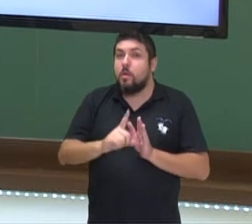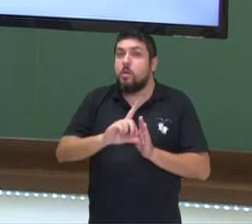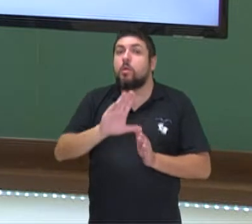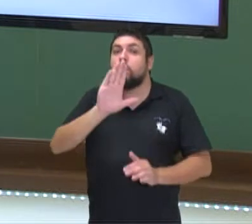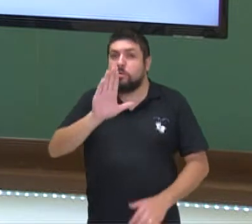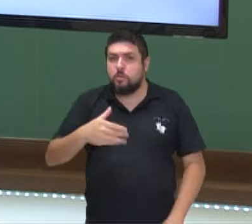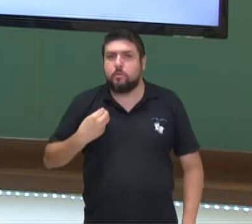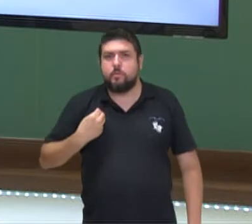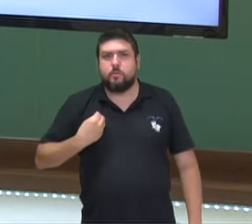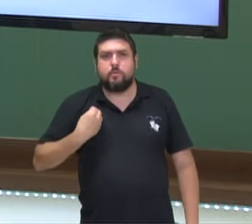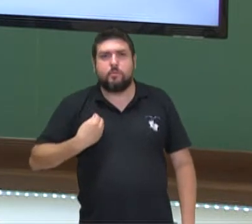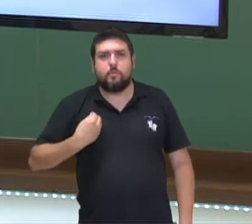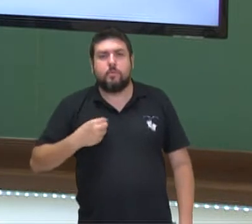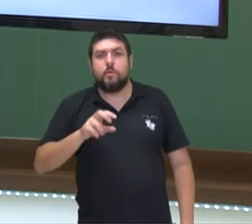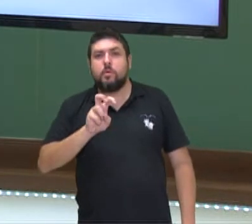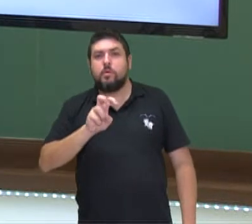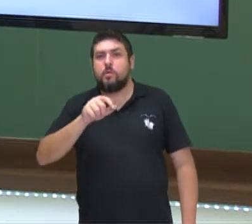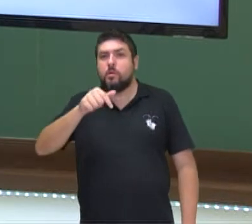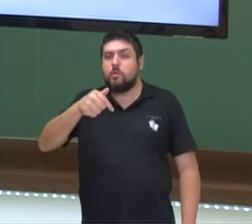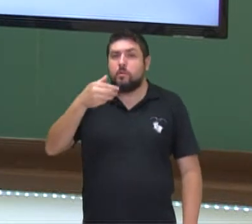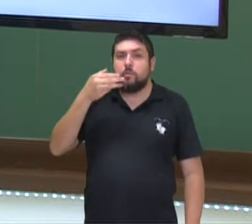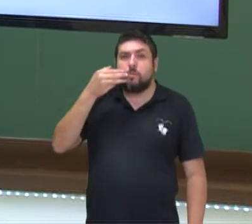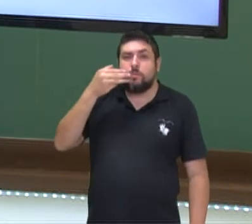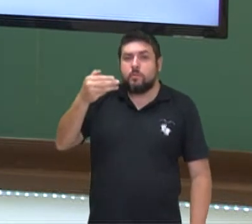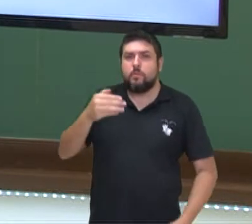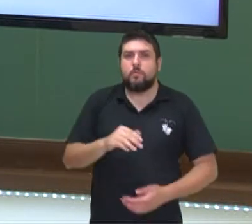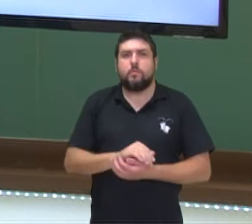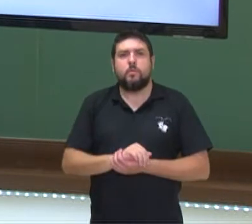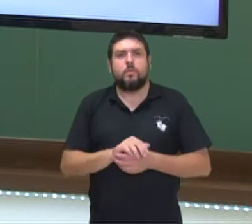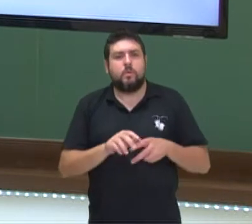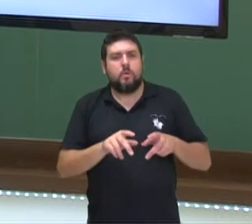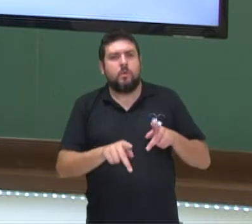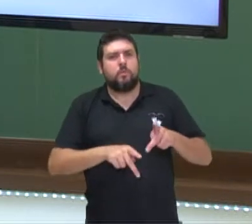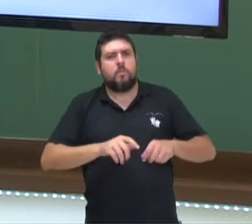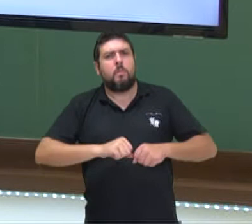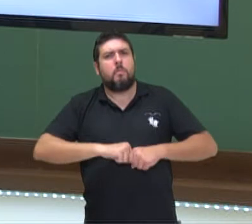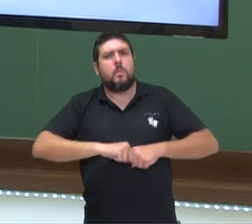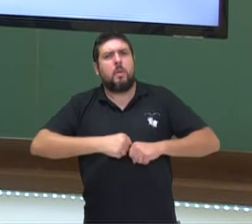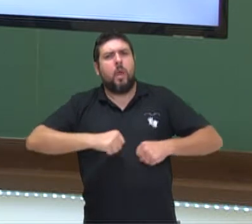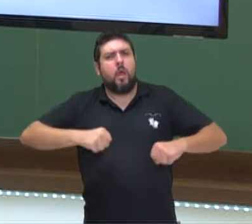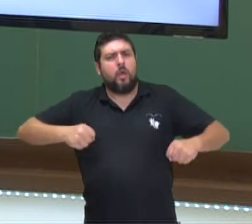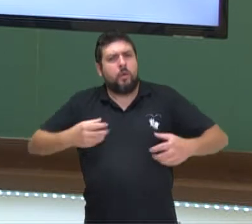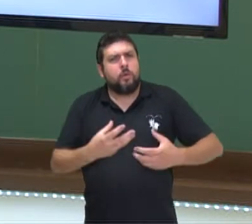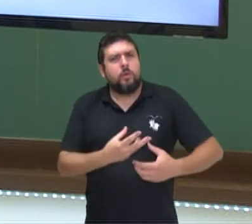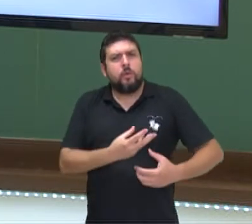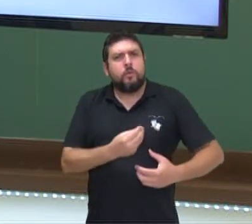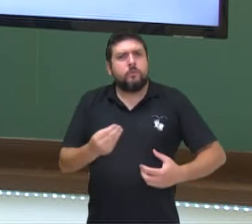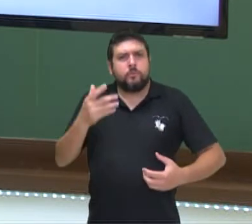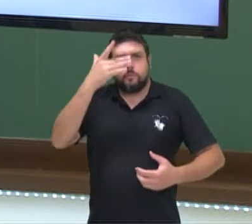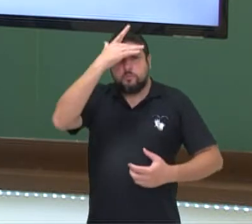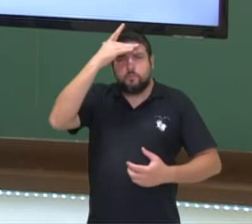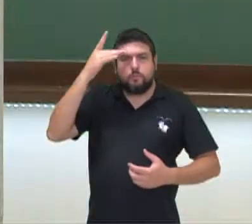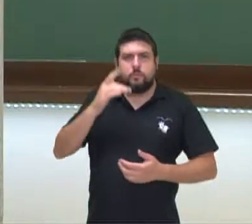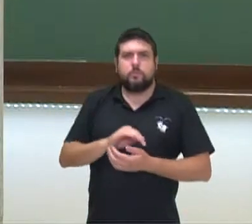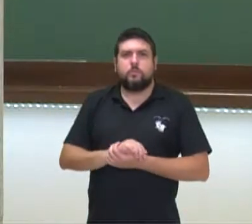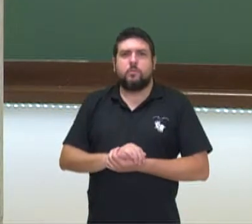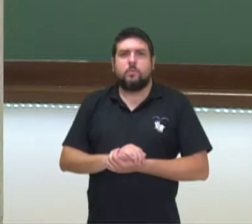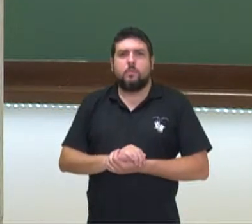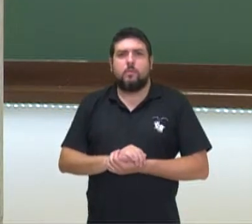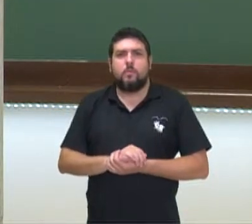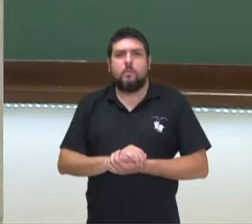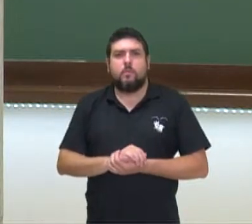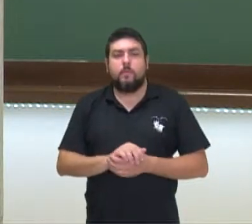população gigantesca que habitava o território americano antes da chegada dos europeus. Povos com